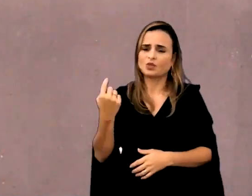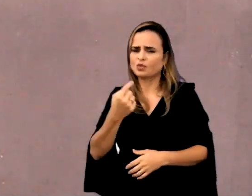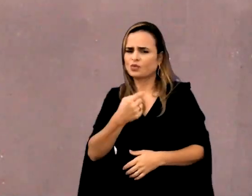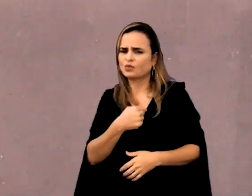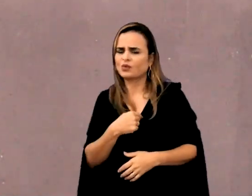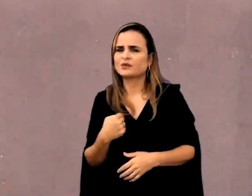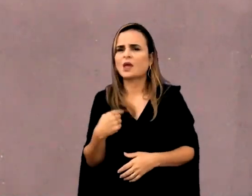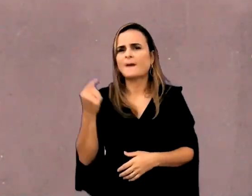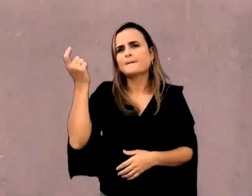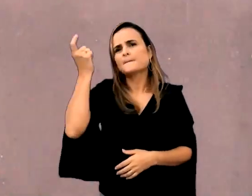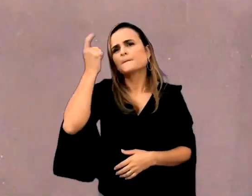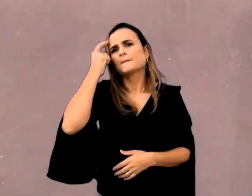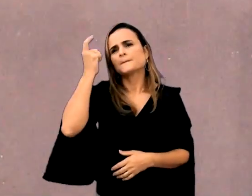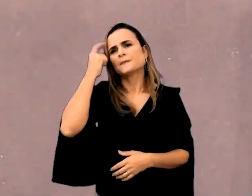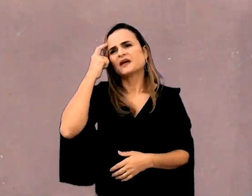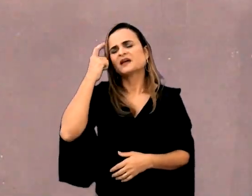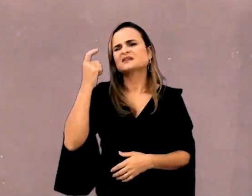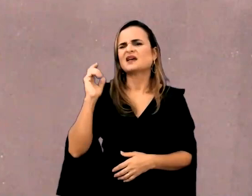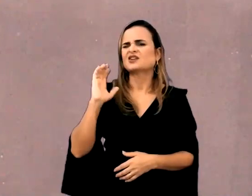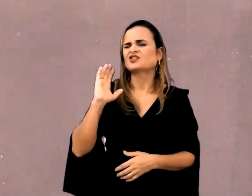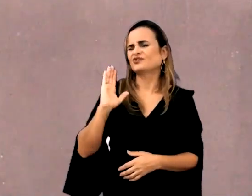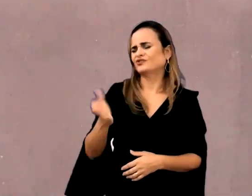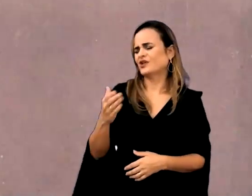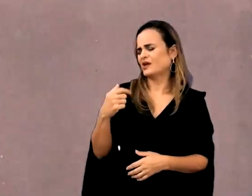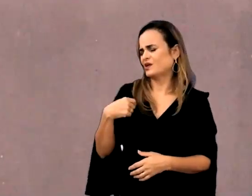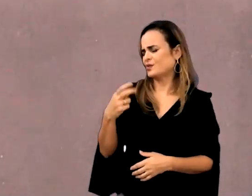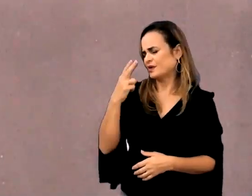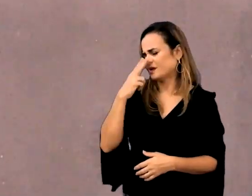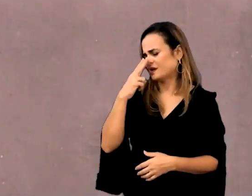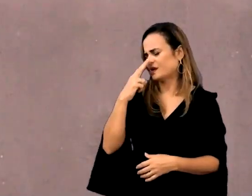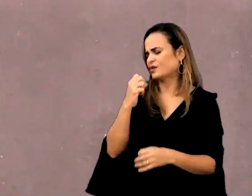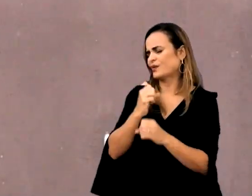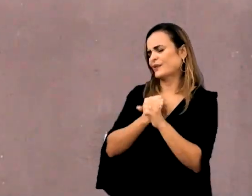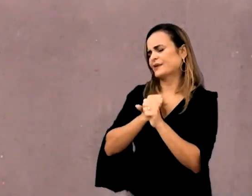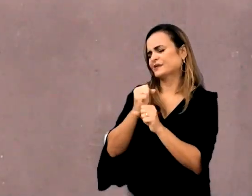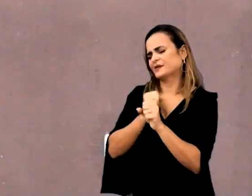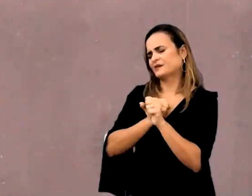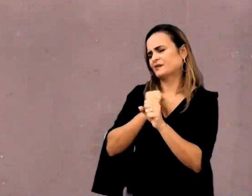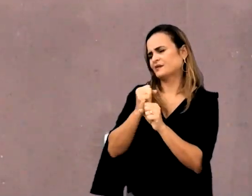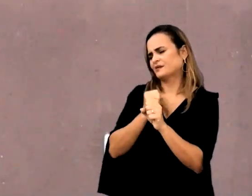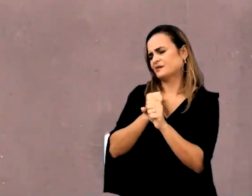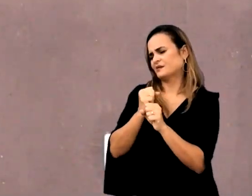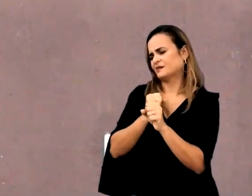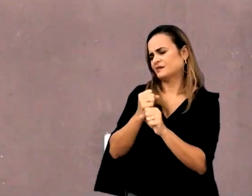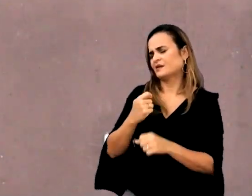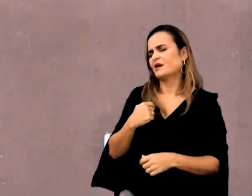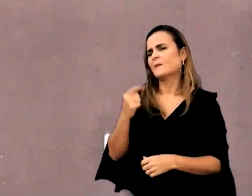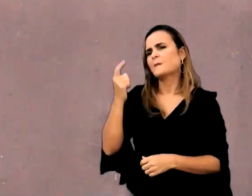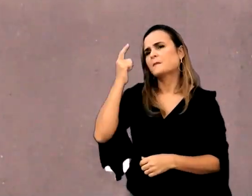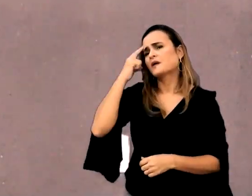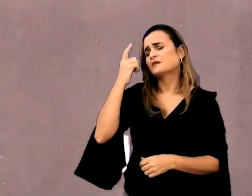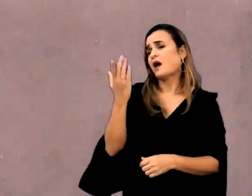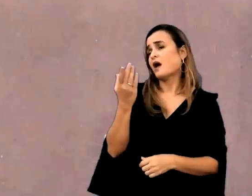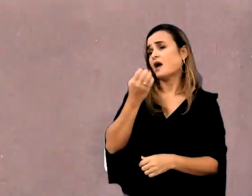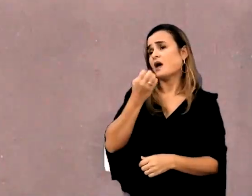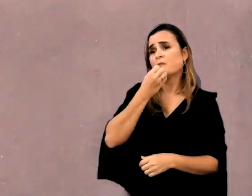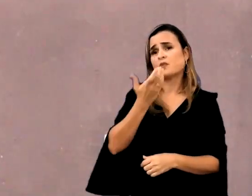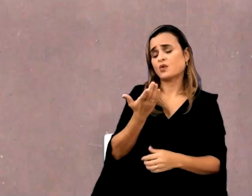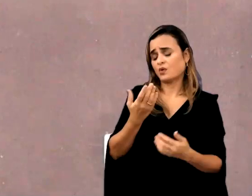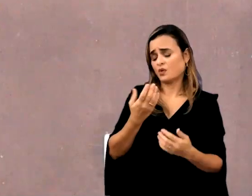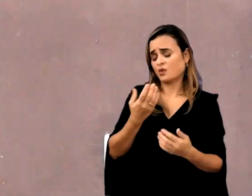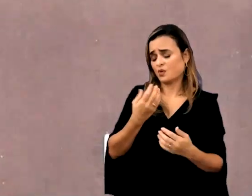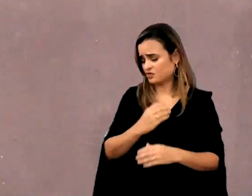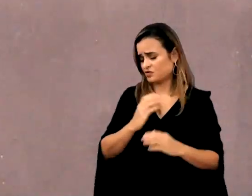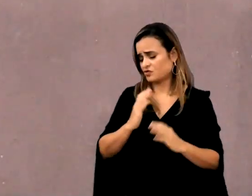achando que por ter tempo de cristão, a gente realmente vamos estar confortado.